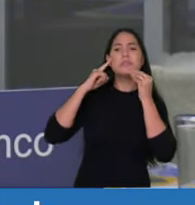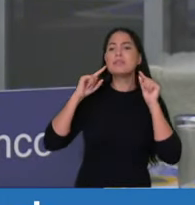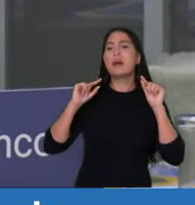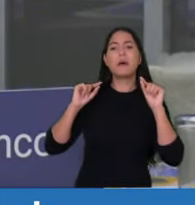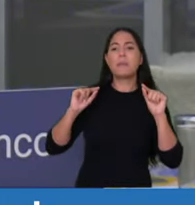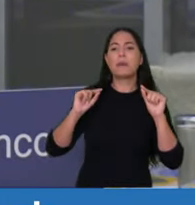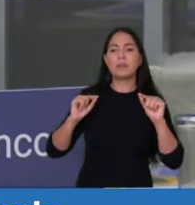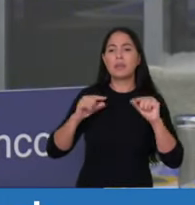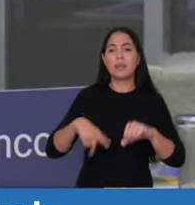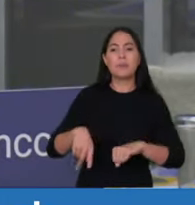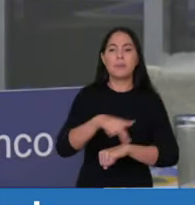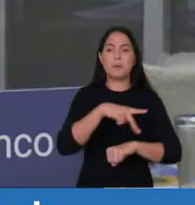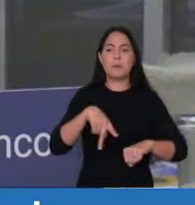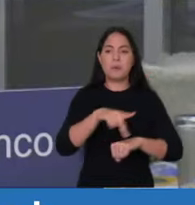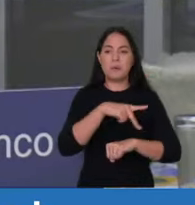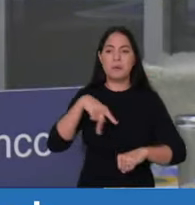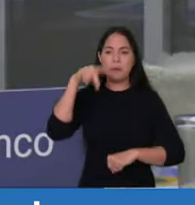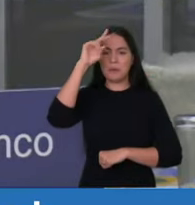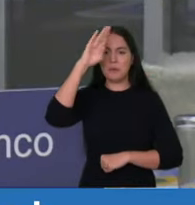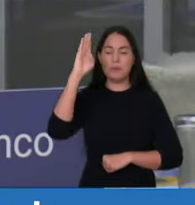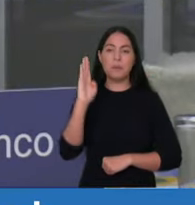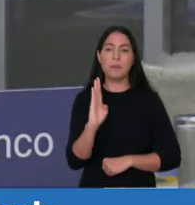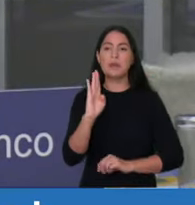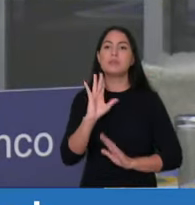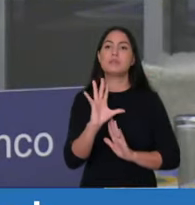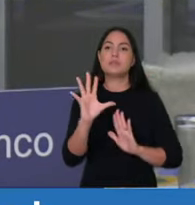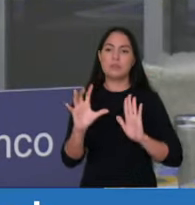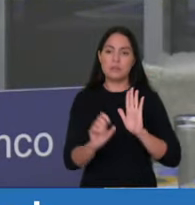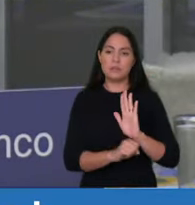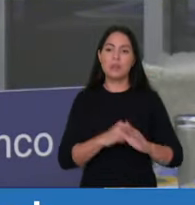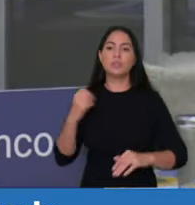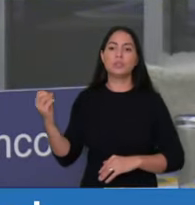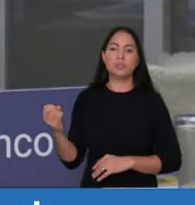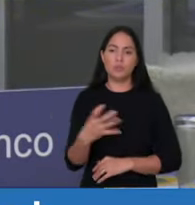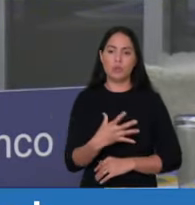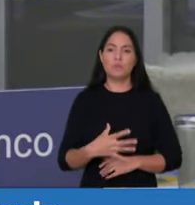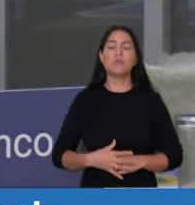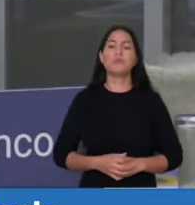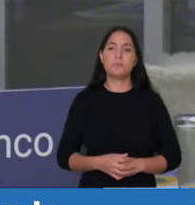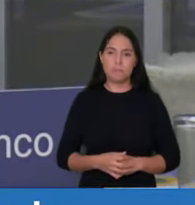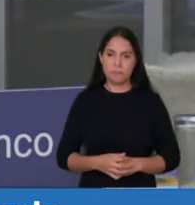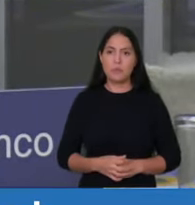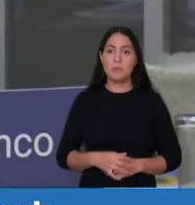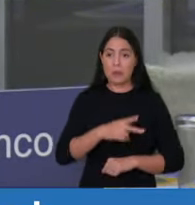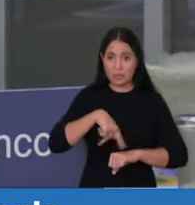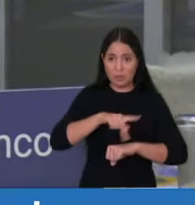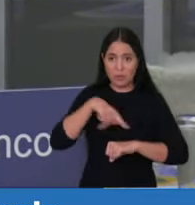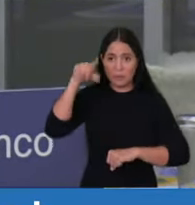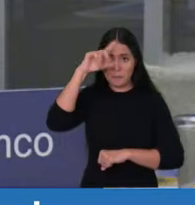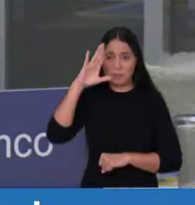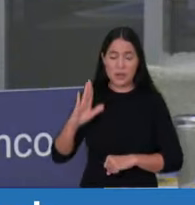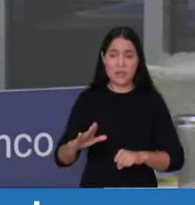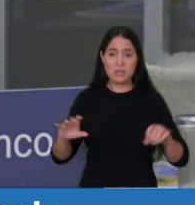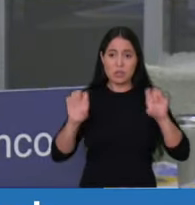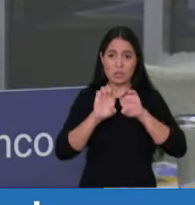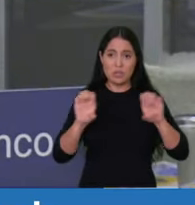Brasil ele possa ser ressignificado, para que o Brasil ele possa ser refundado em vários